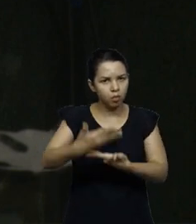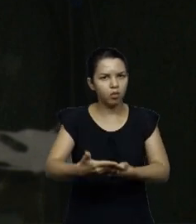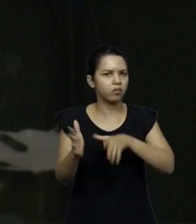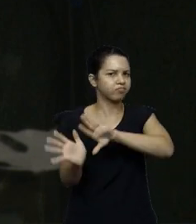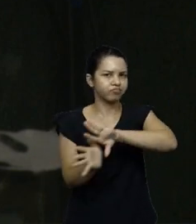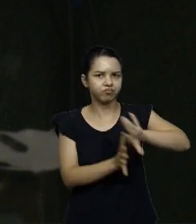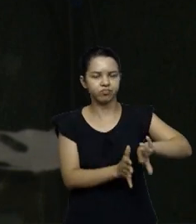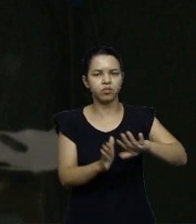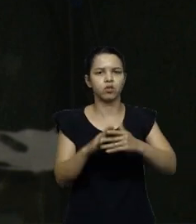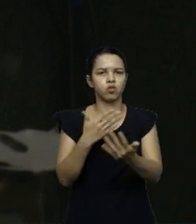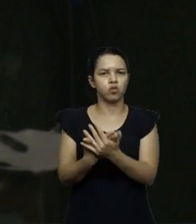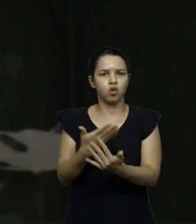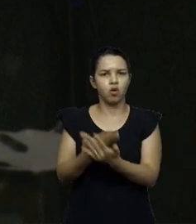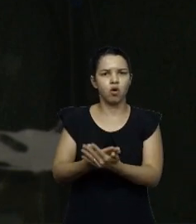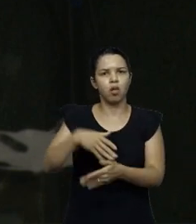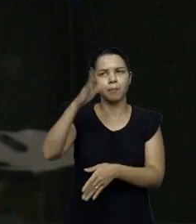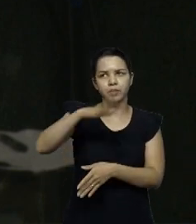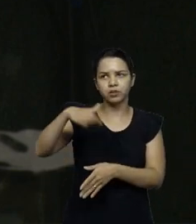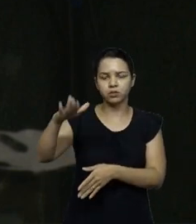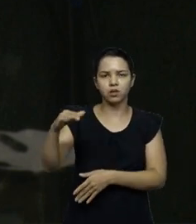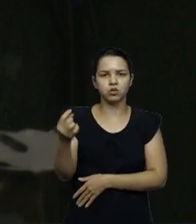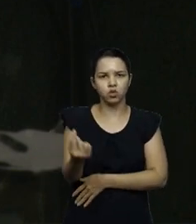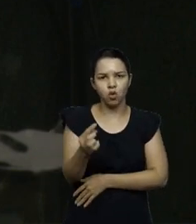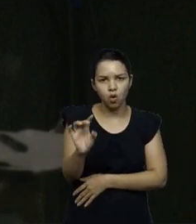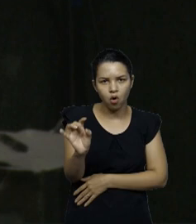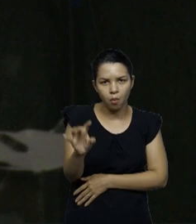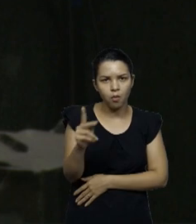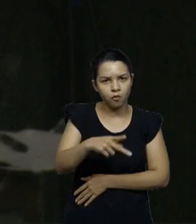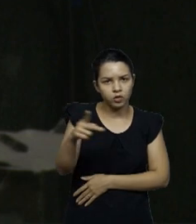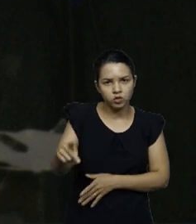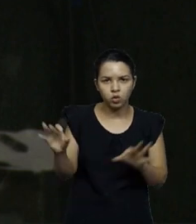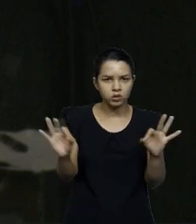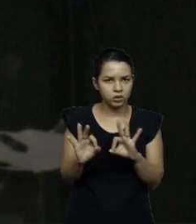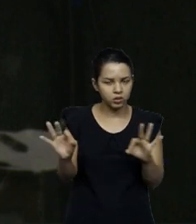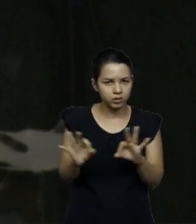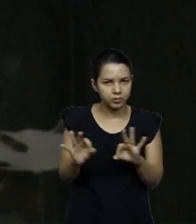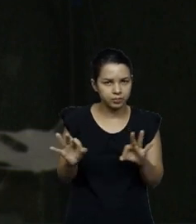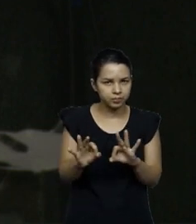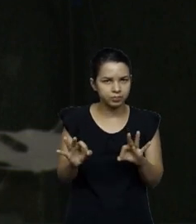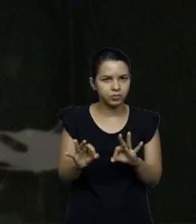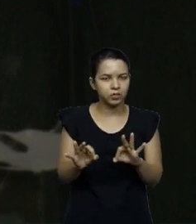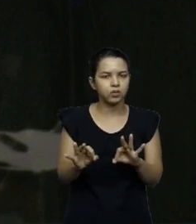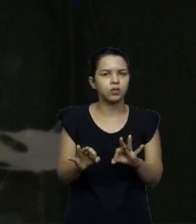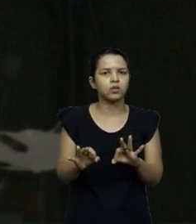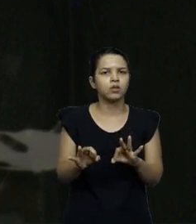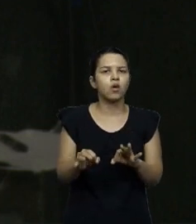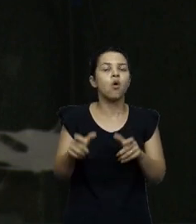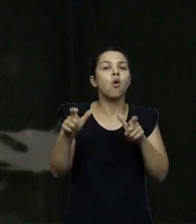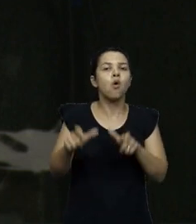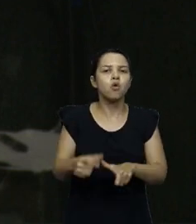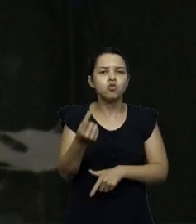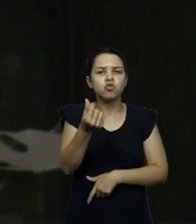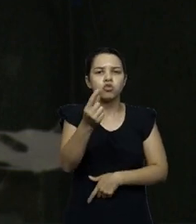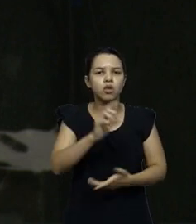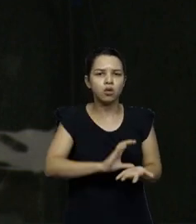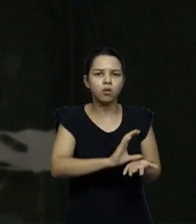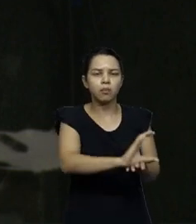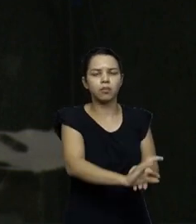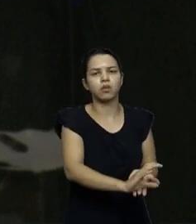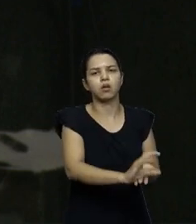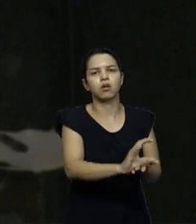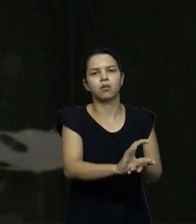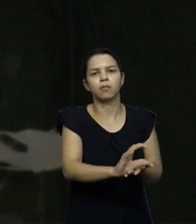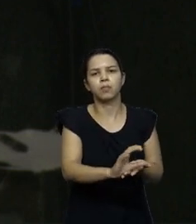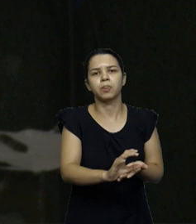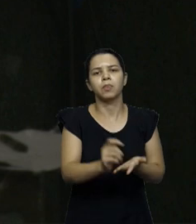pintadas sozinha sem professor e vejam na mesma hora onde o investimento realmente deve ser aplicado o concurso